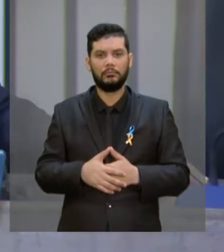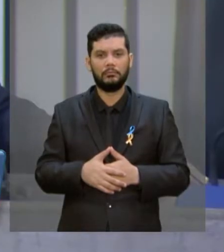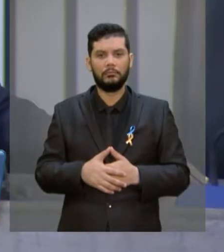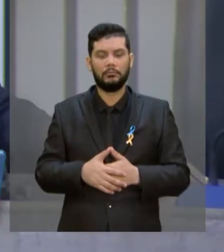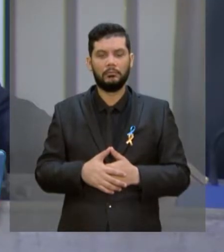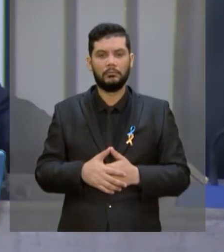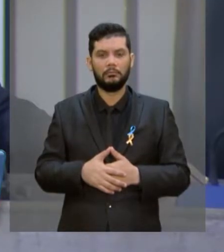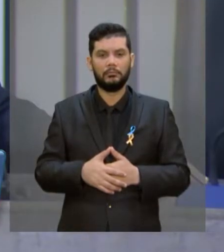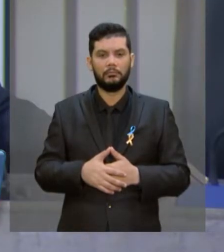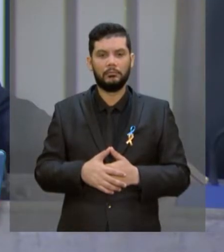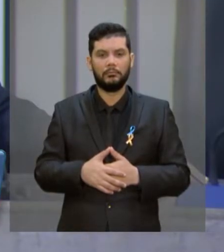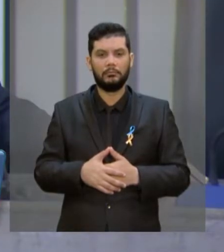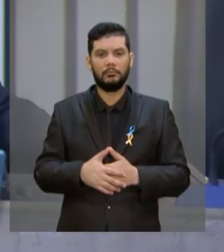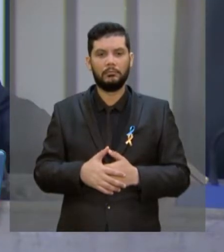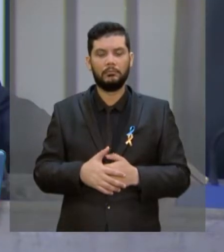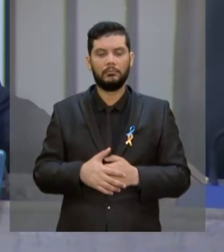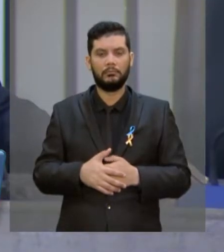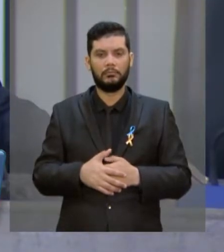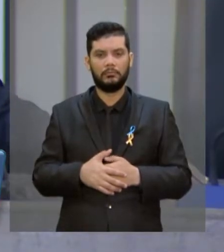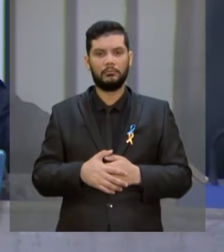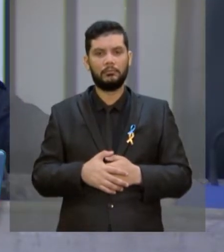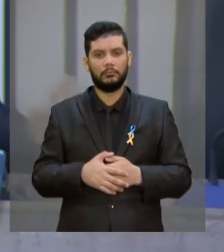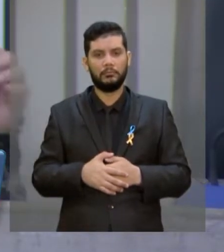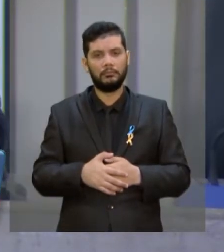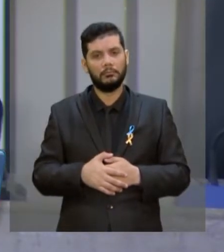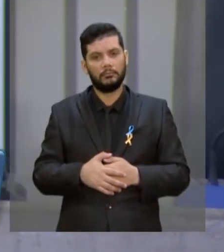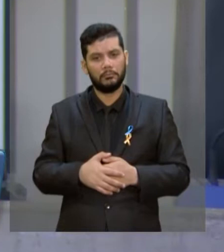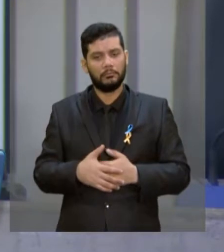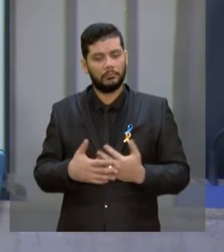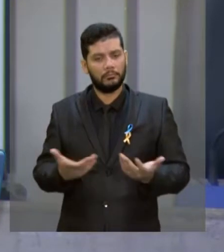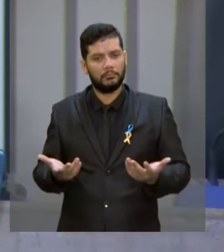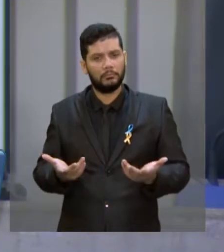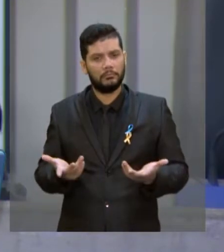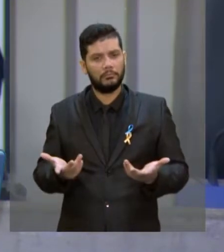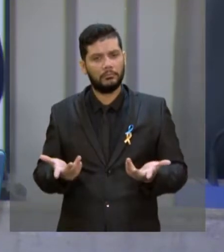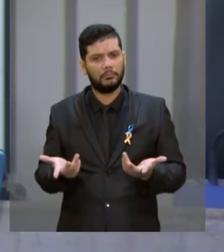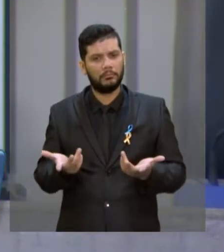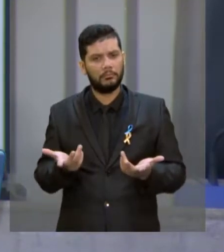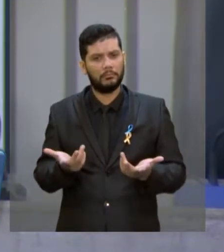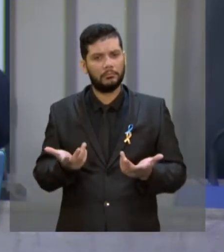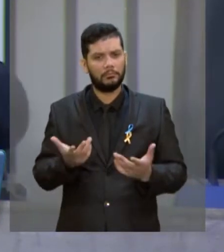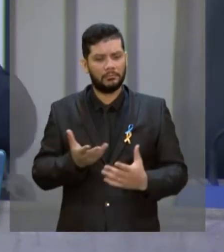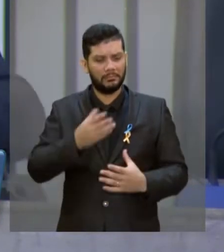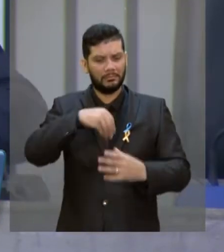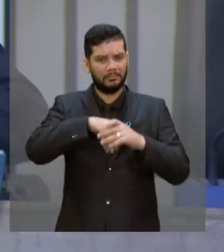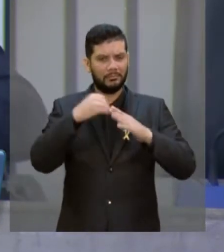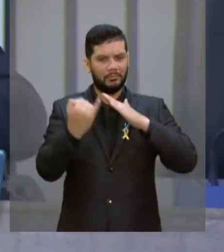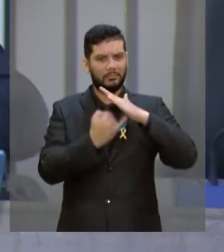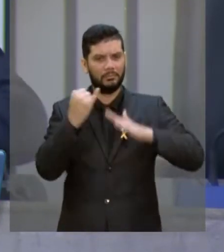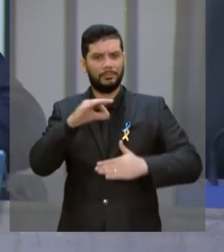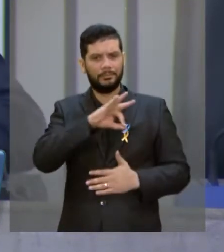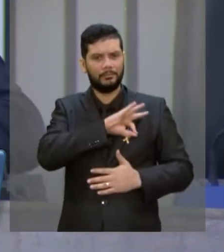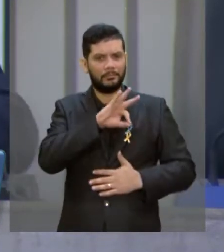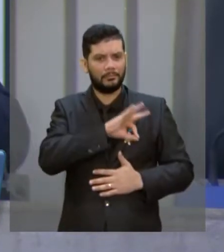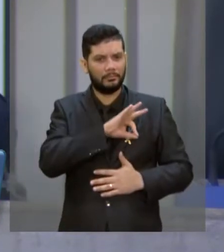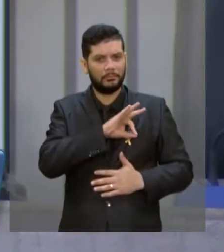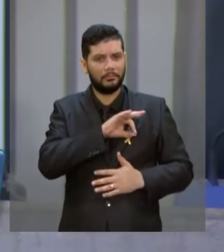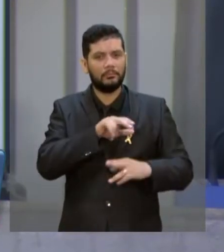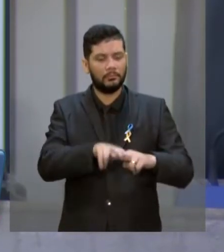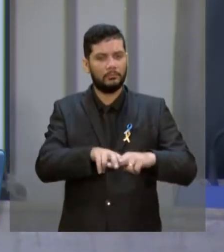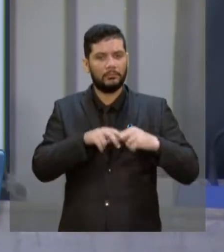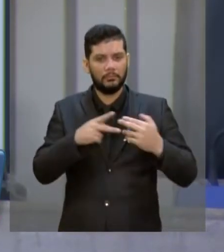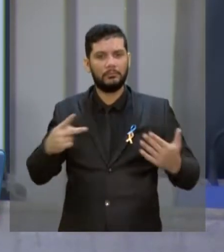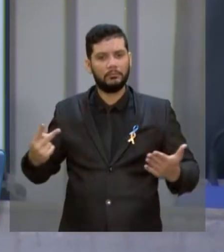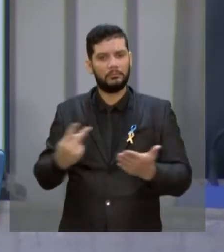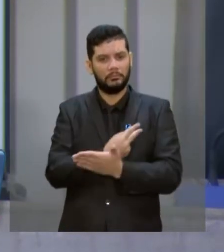Só um minutinho. Pronto. Essa falta de humanização nas instituições policiais é que causa